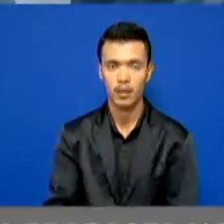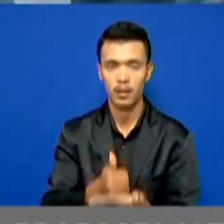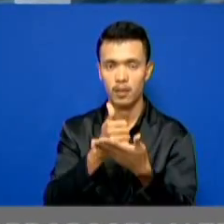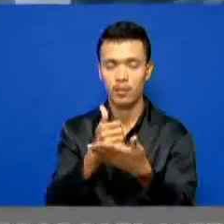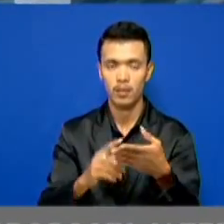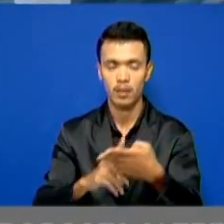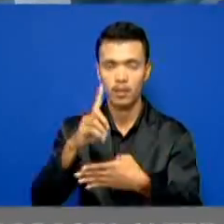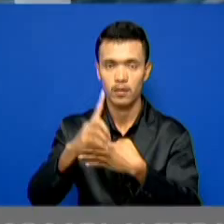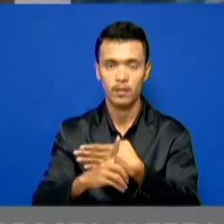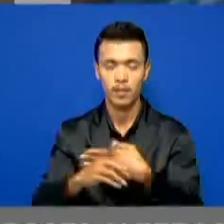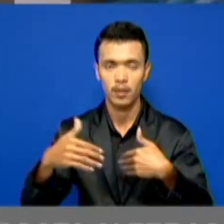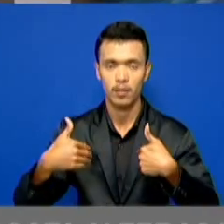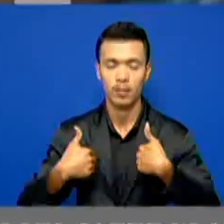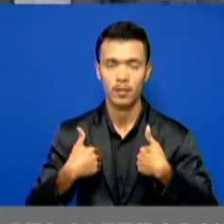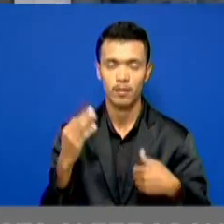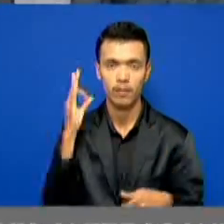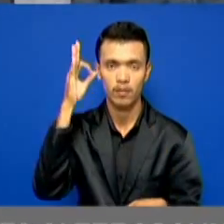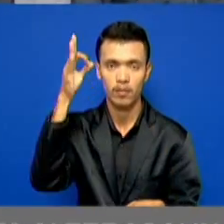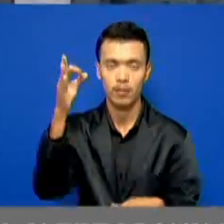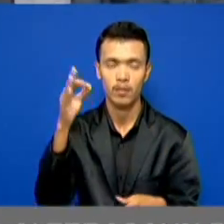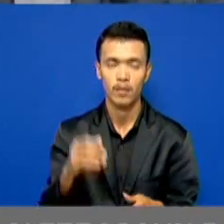para desenvolvimento e o futuro.